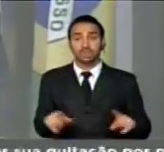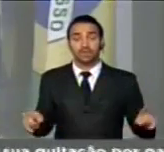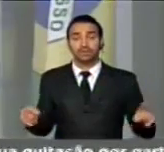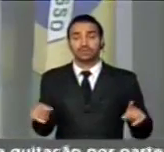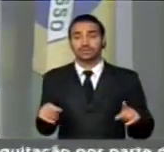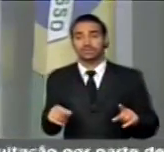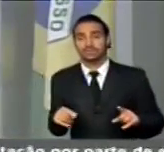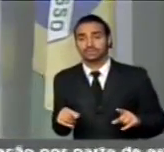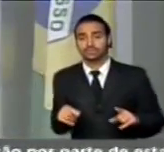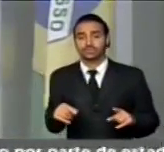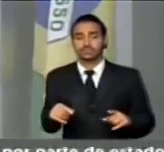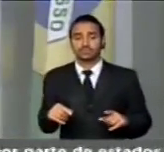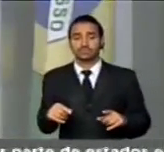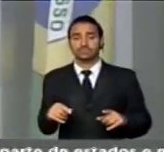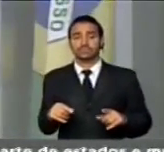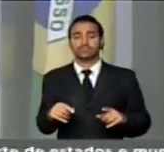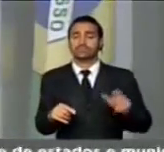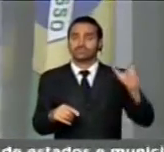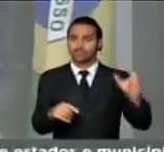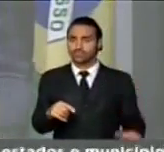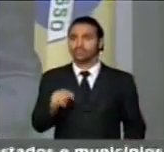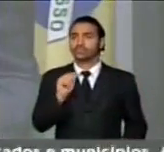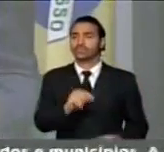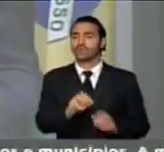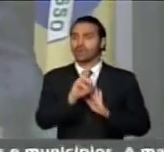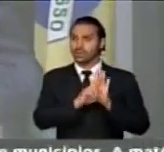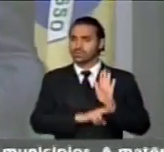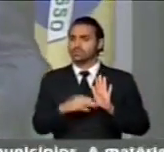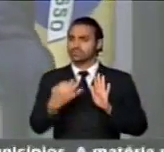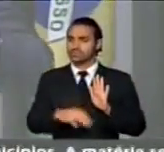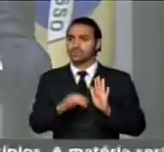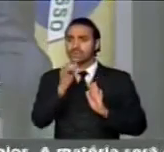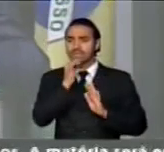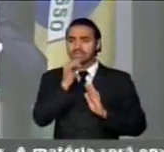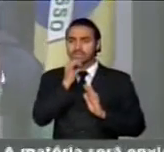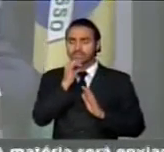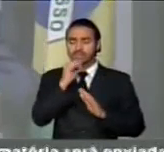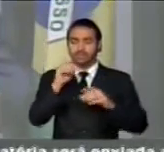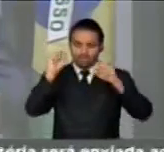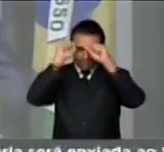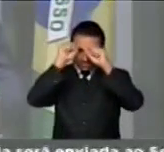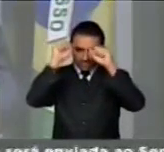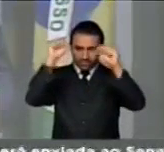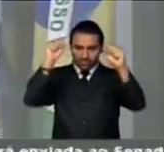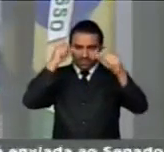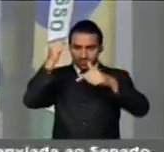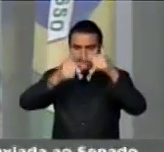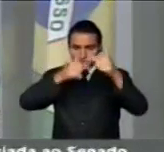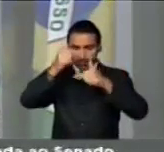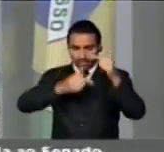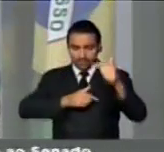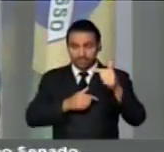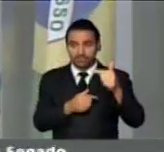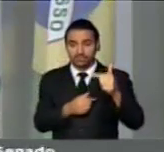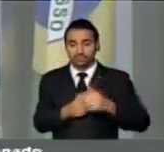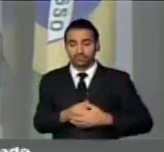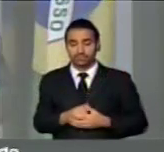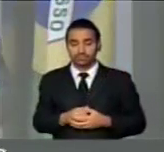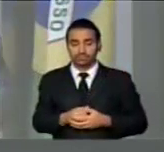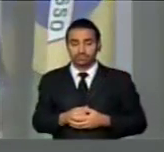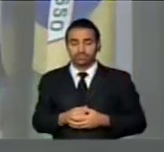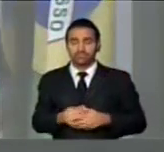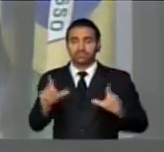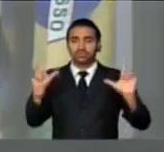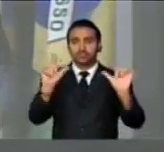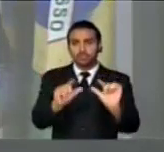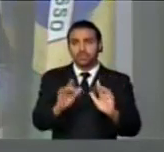registrar o espírito público do relator. Por exemplo, na questão dos tribunais regionais do trabalho. Num primeiro momento, num corte da